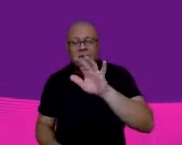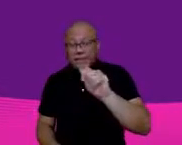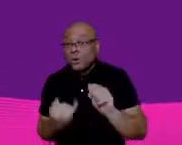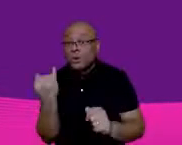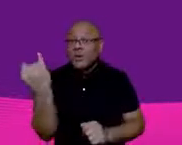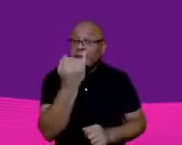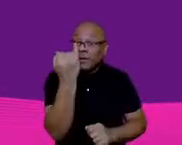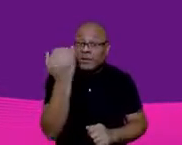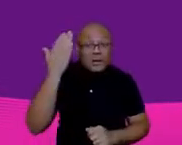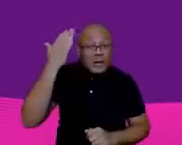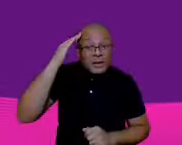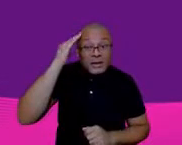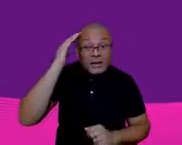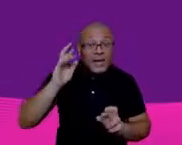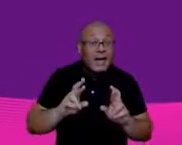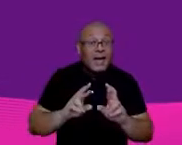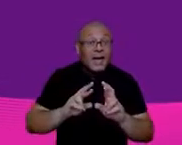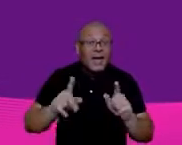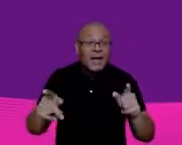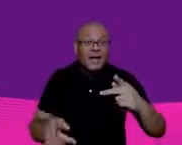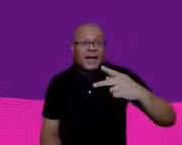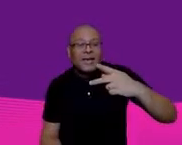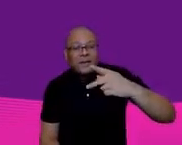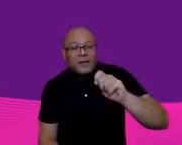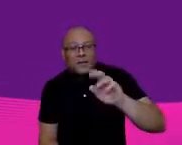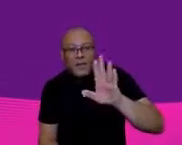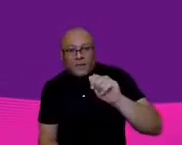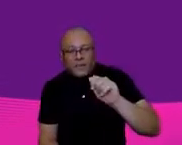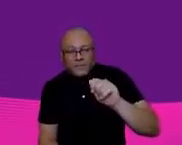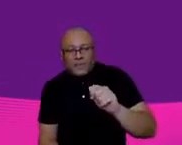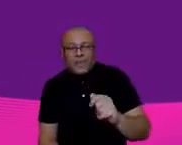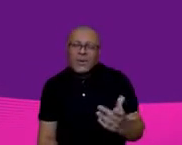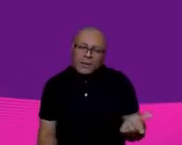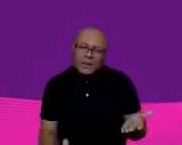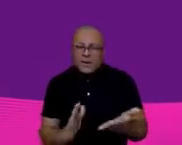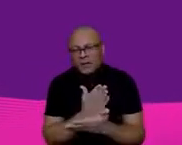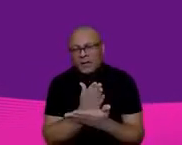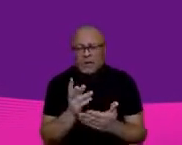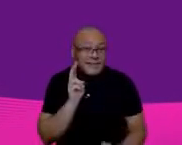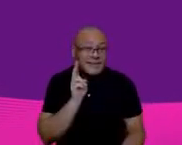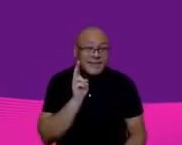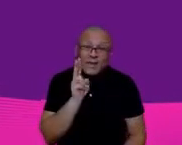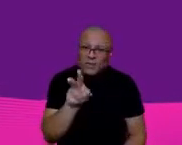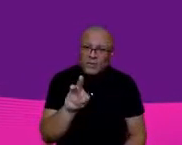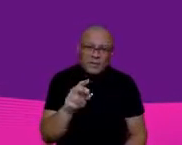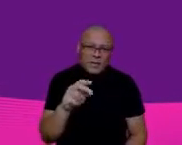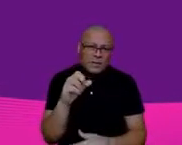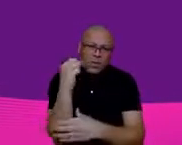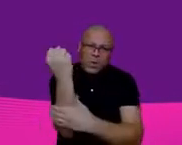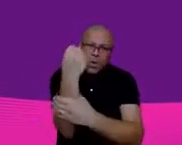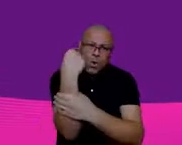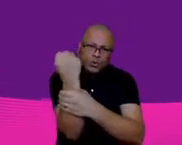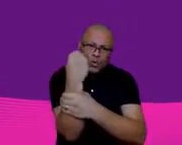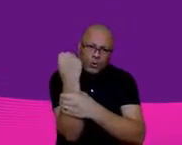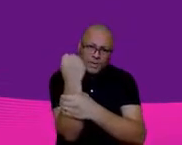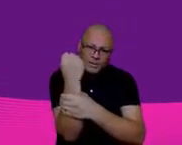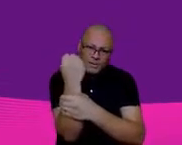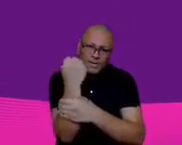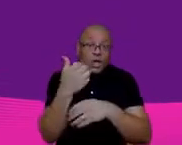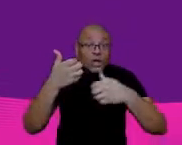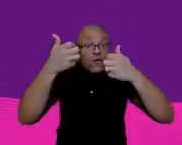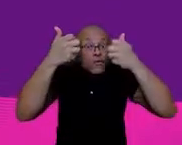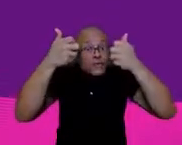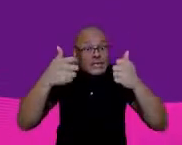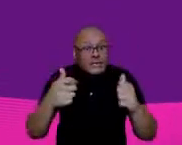essa diferença da pelve e do acetábulo. Acredito que nem todo mundo que esteja vendo seja ortopedista, então a gente vai trazer algumas imagens para explicar quando eu